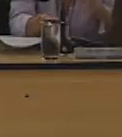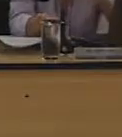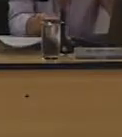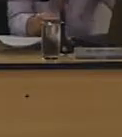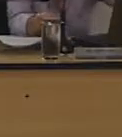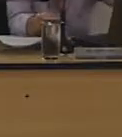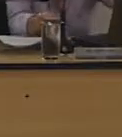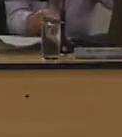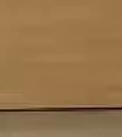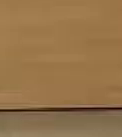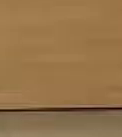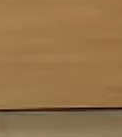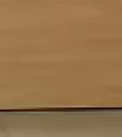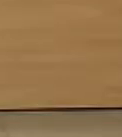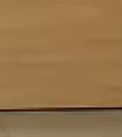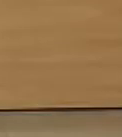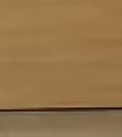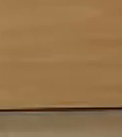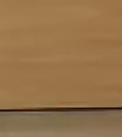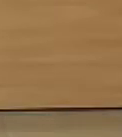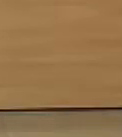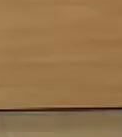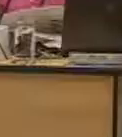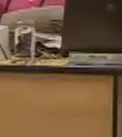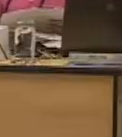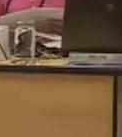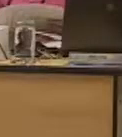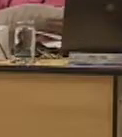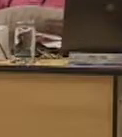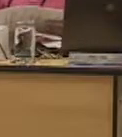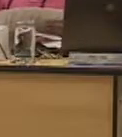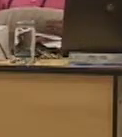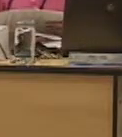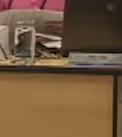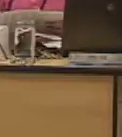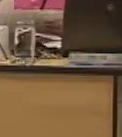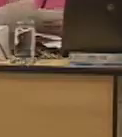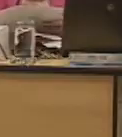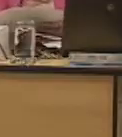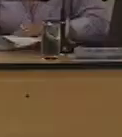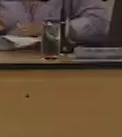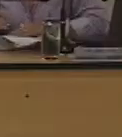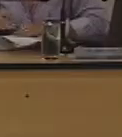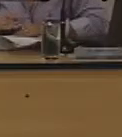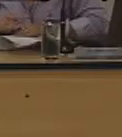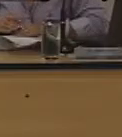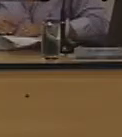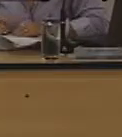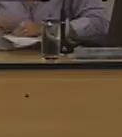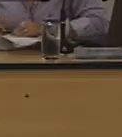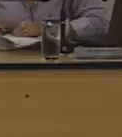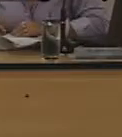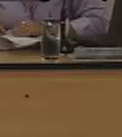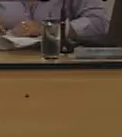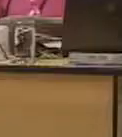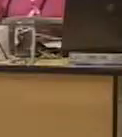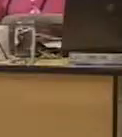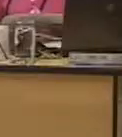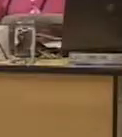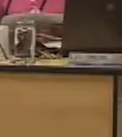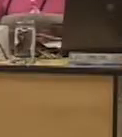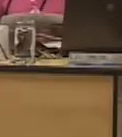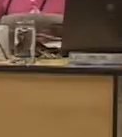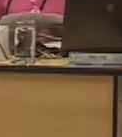Sim. Newton Santos. Sim. Doutor Raul. Sim, excelência. Sidney Pascotto. Sim. Eu, Wilson Nunes Cerqueira.